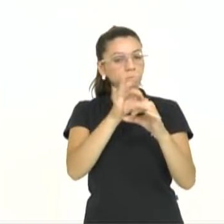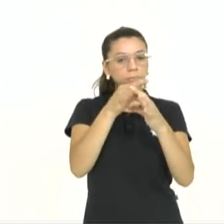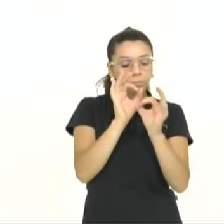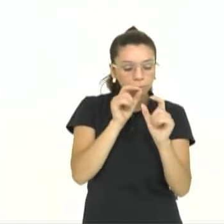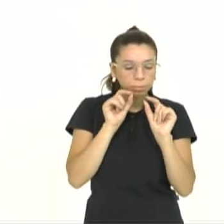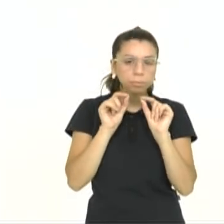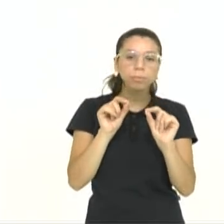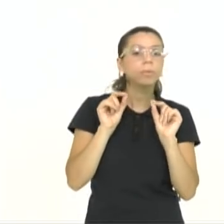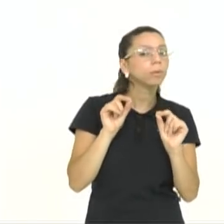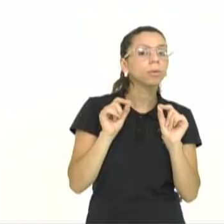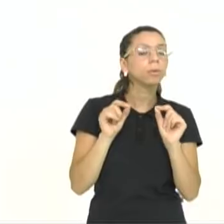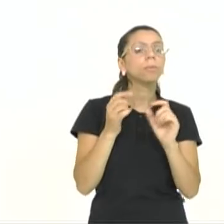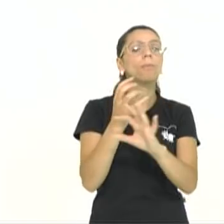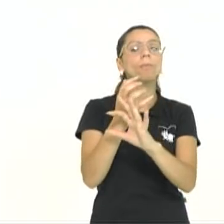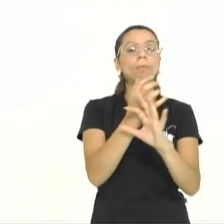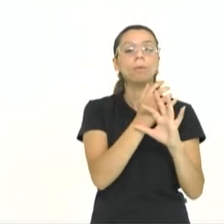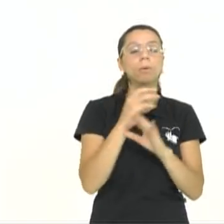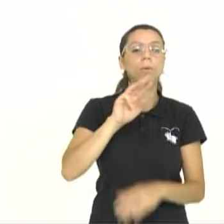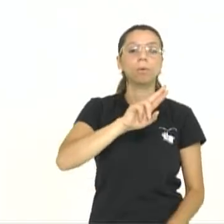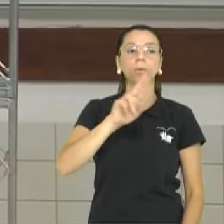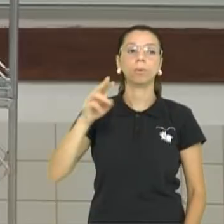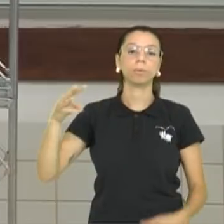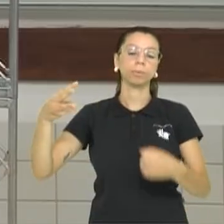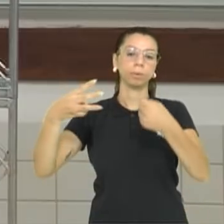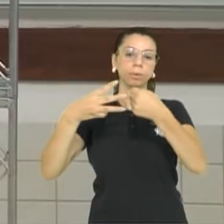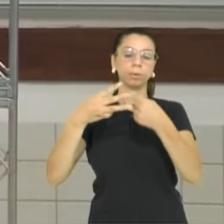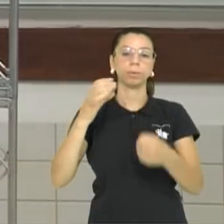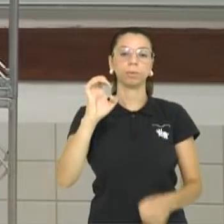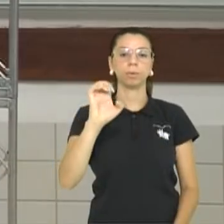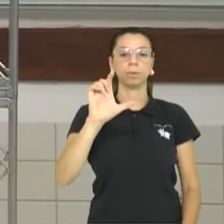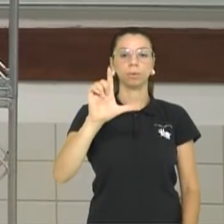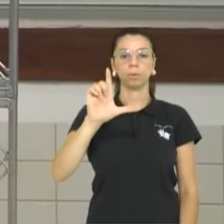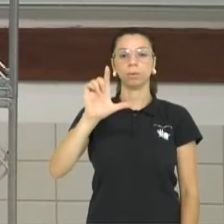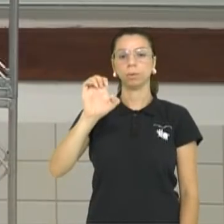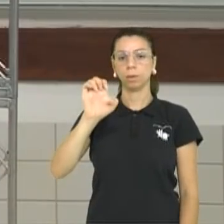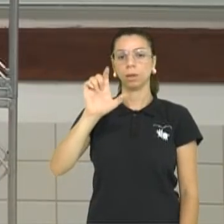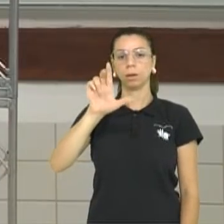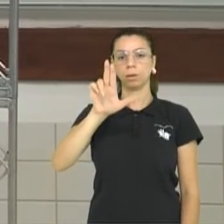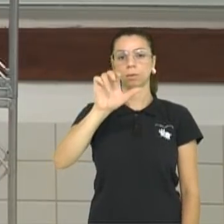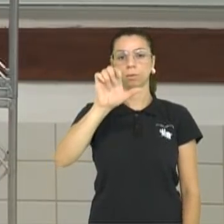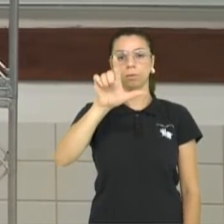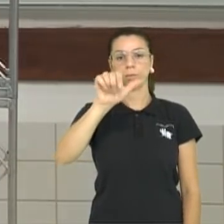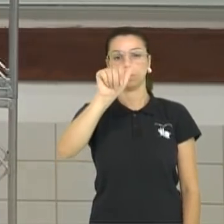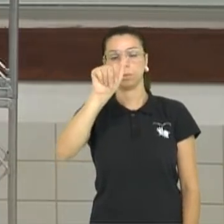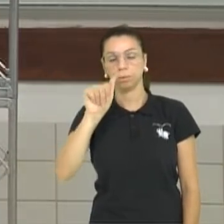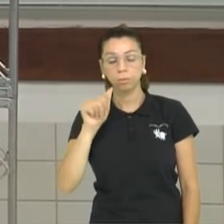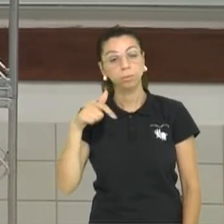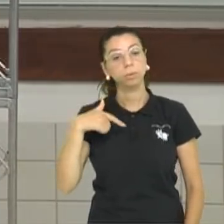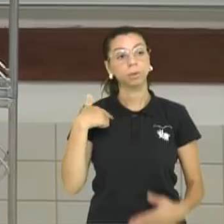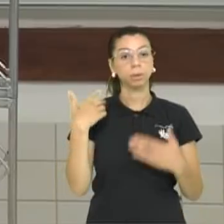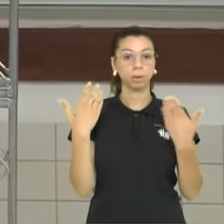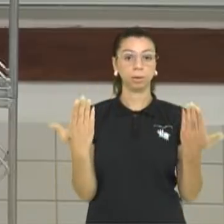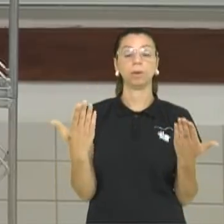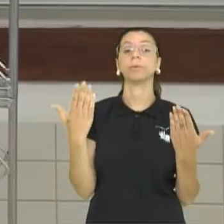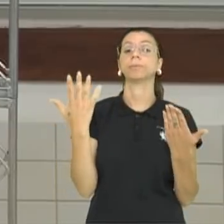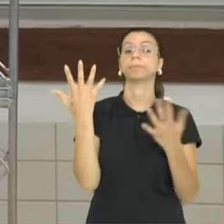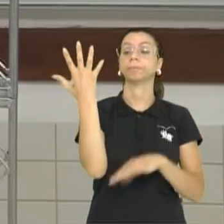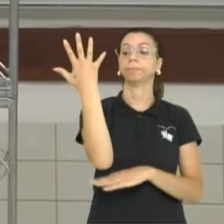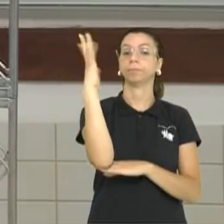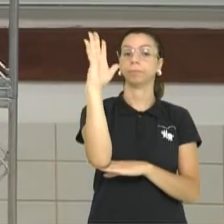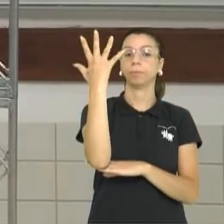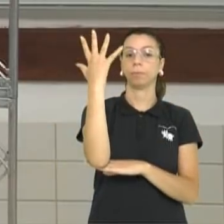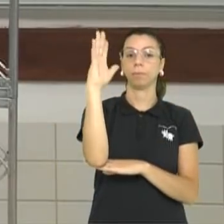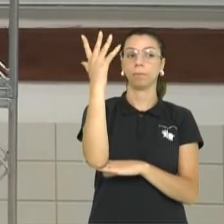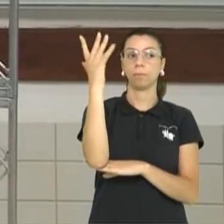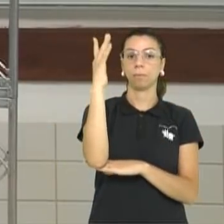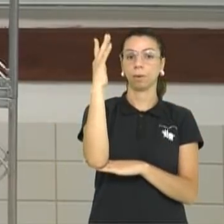vazios que ele chamou de célula. Então, se a gente perceber, Robert Hooke, ele pegou uma estrutura vegetal,